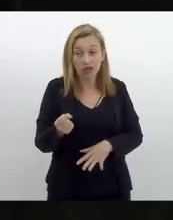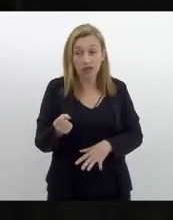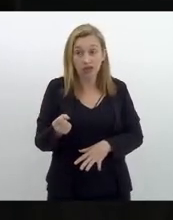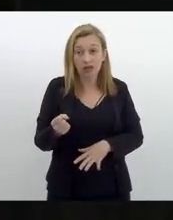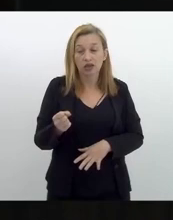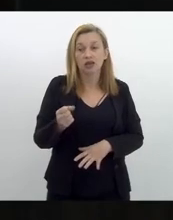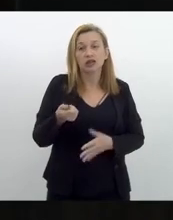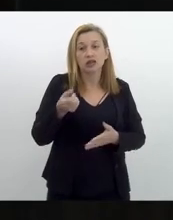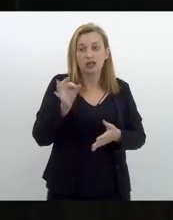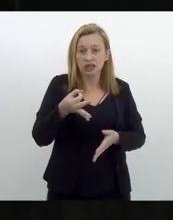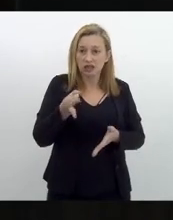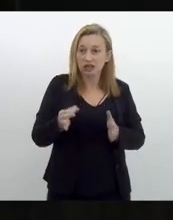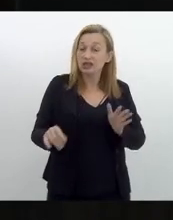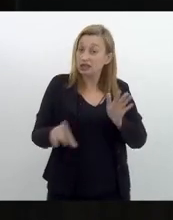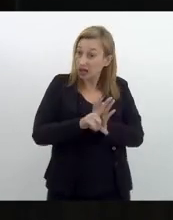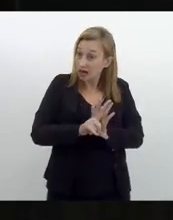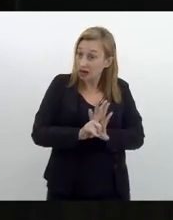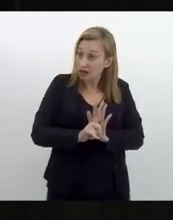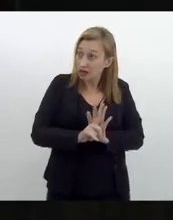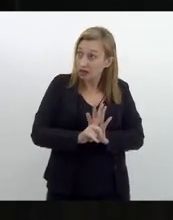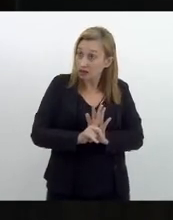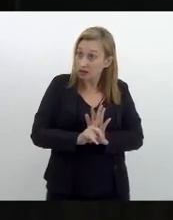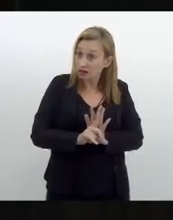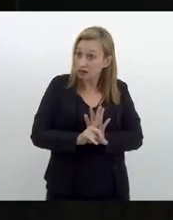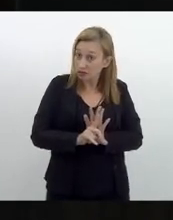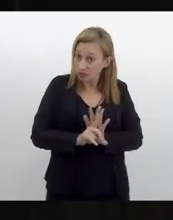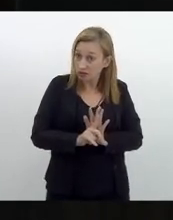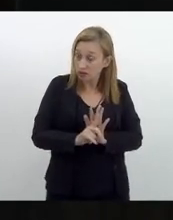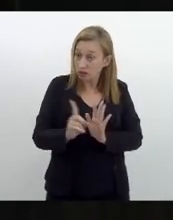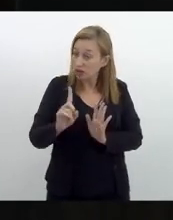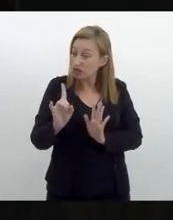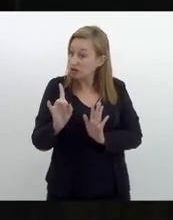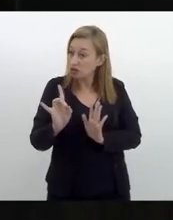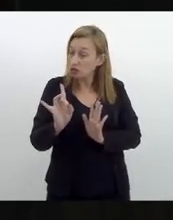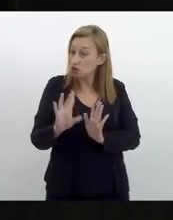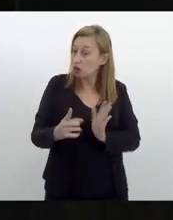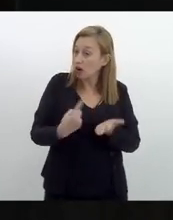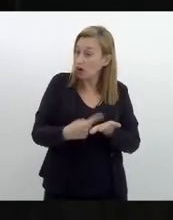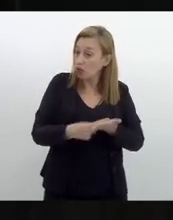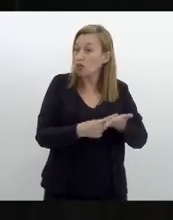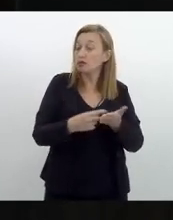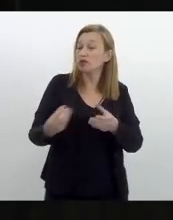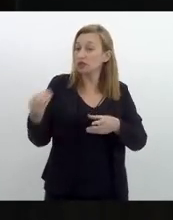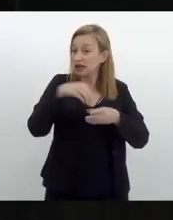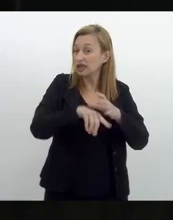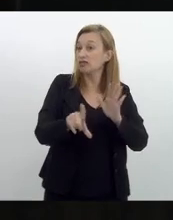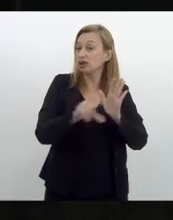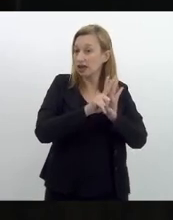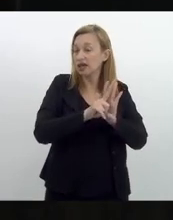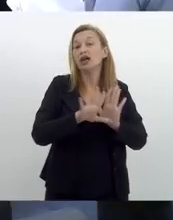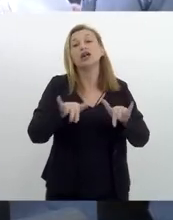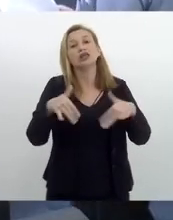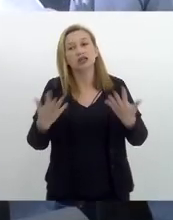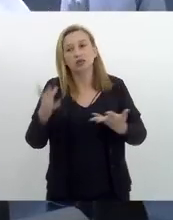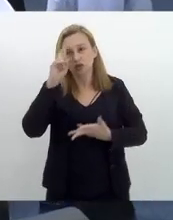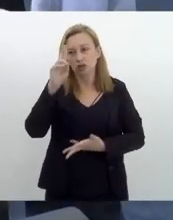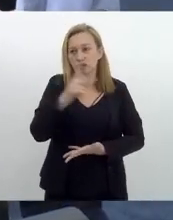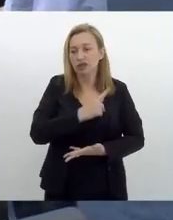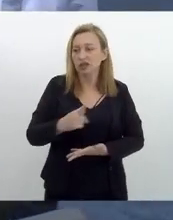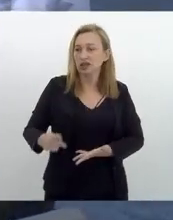com determinação na lei. Não é nem excepcionalizar no acordo, será determinado na lei. Então, presidente,